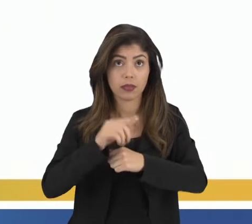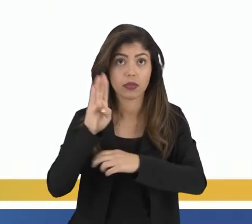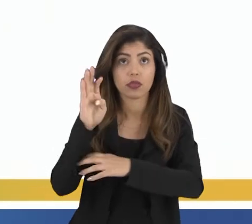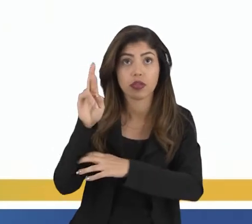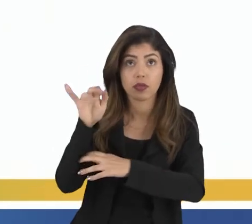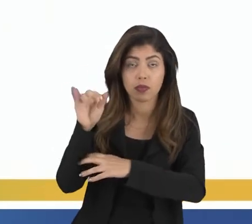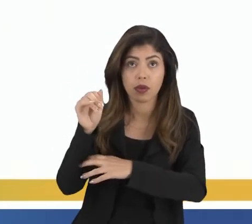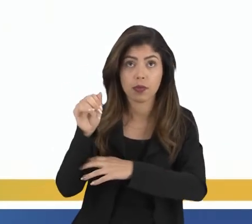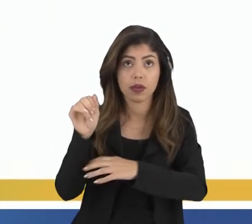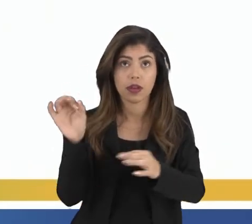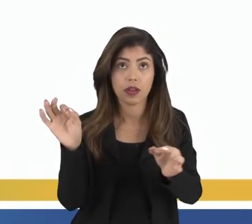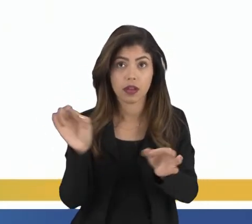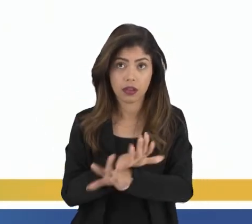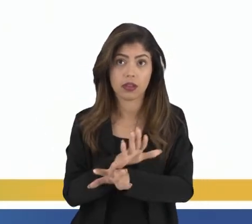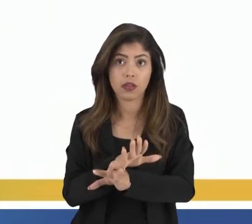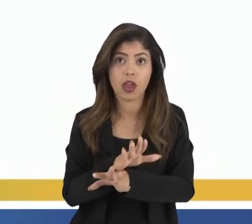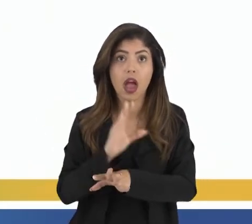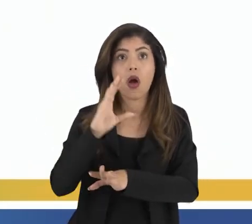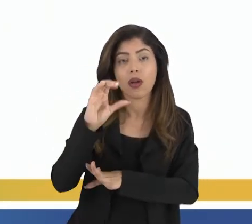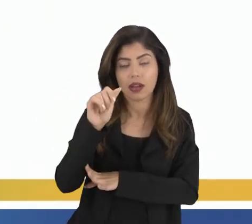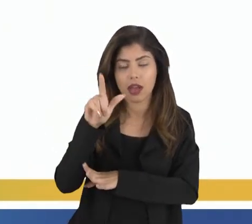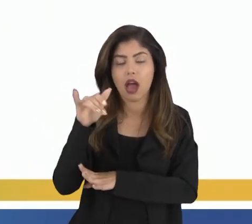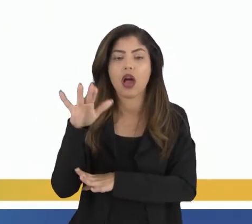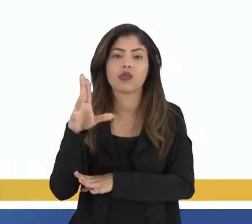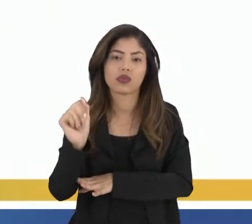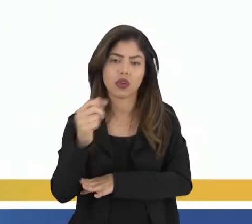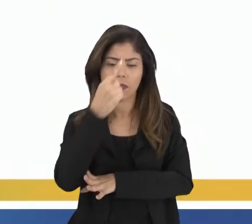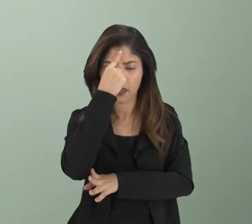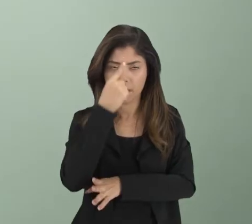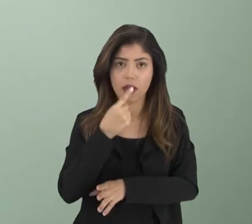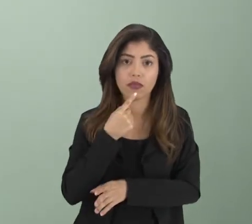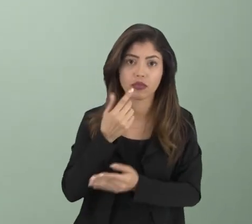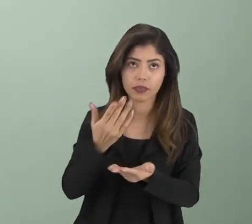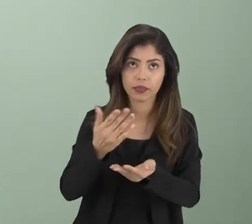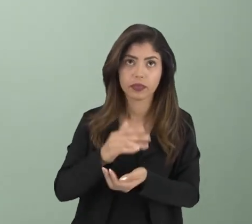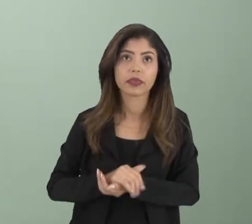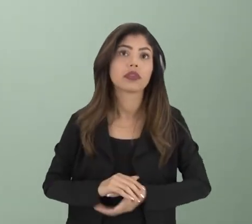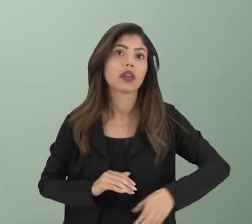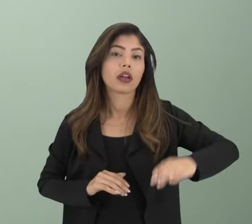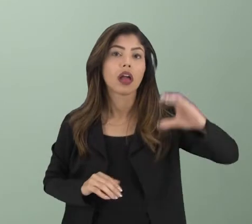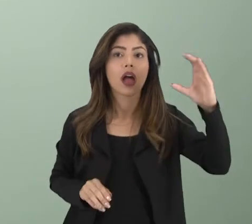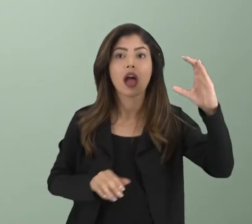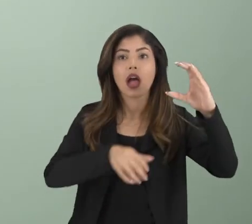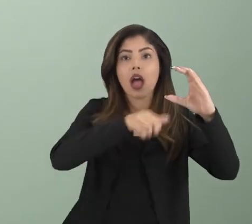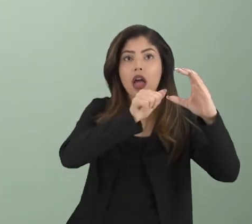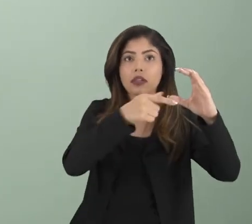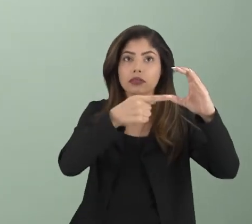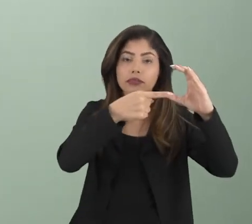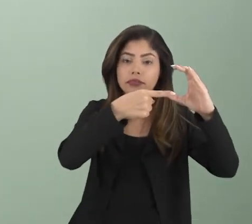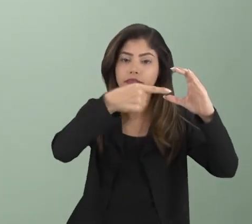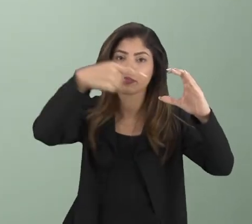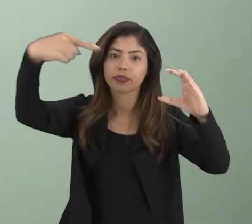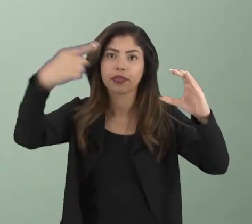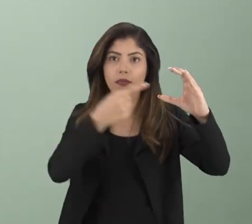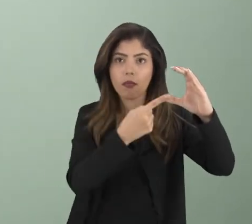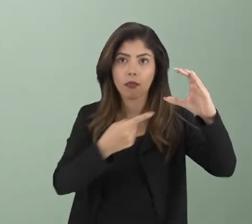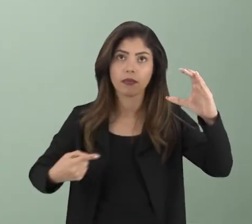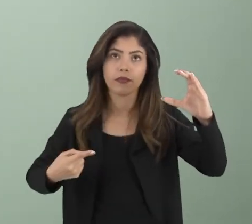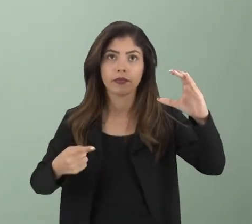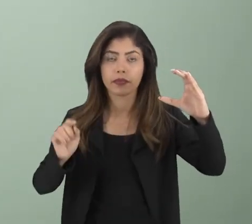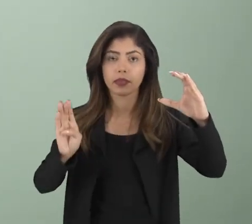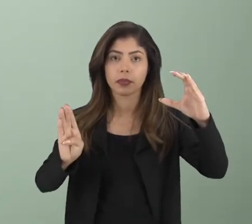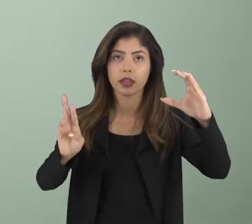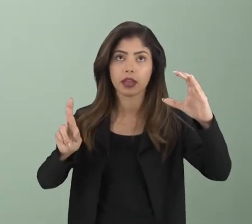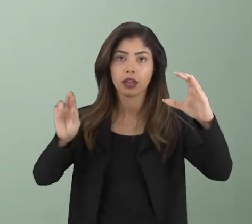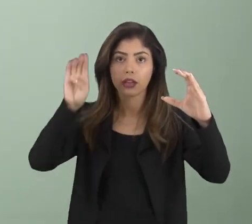usar 2 átomos de bromo para neutralizar o cálcio, como vocês estão vendo na imagem. Então o cálcio precisa